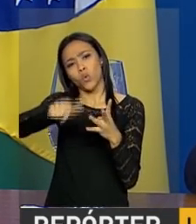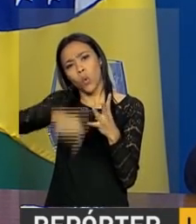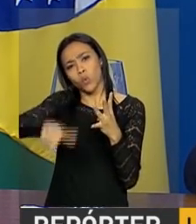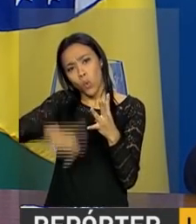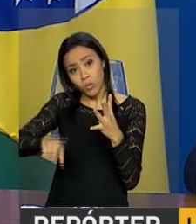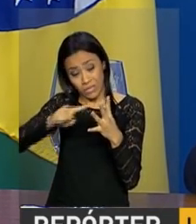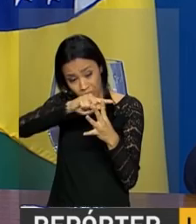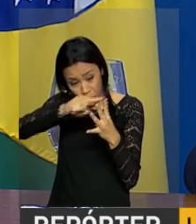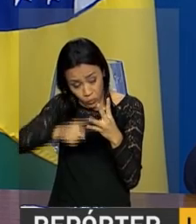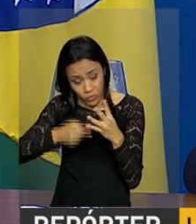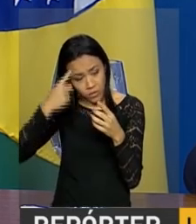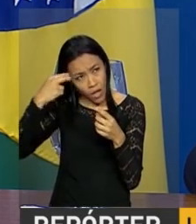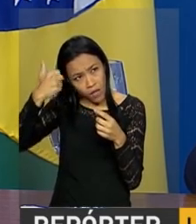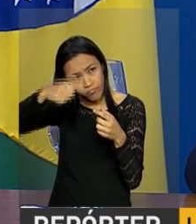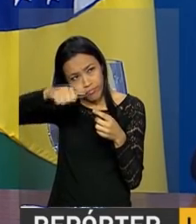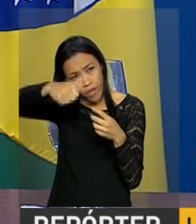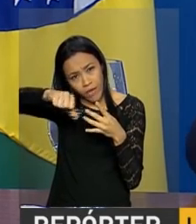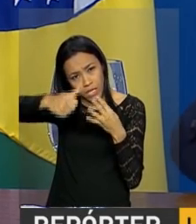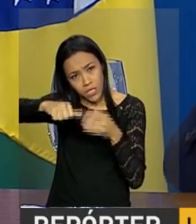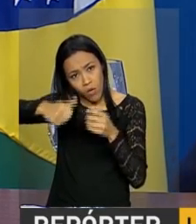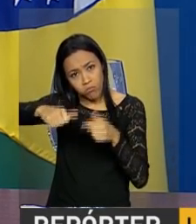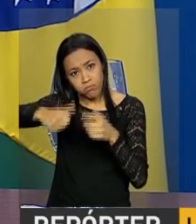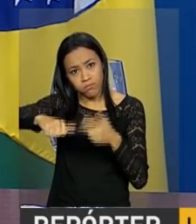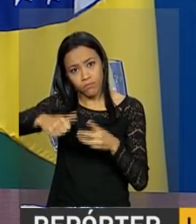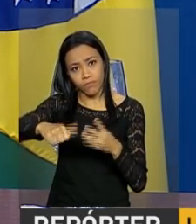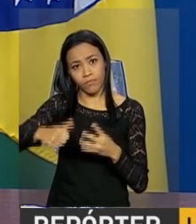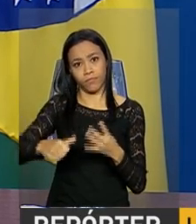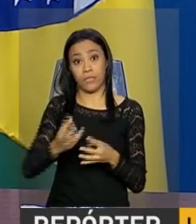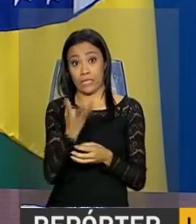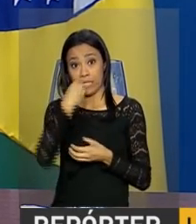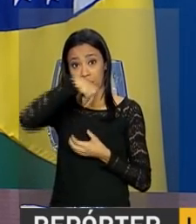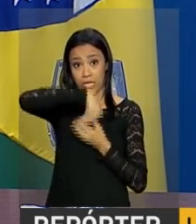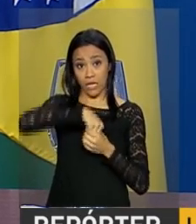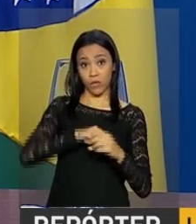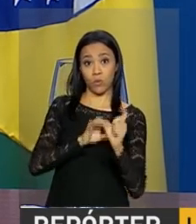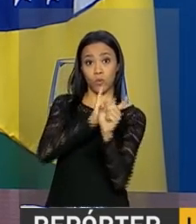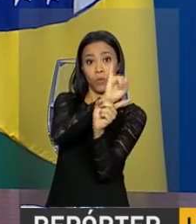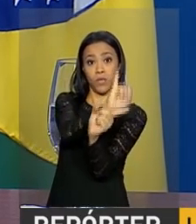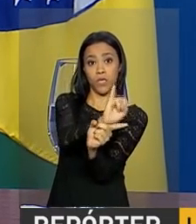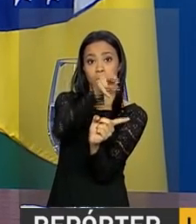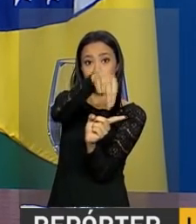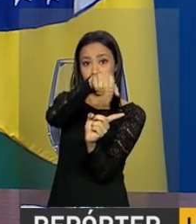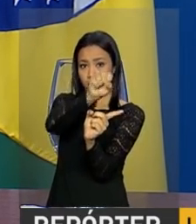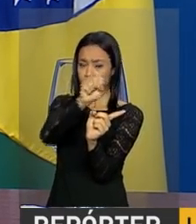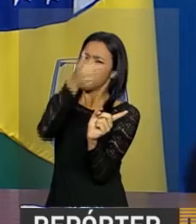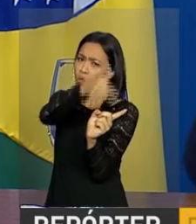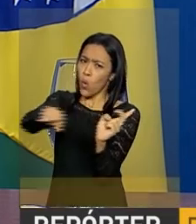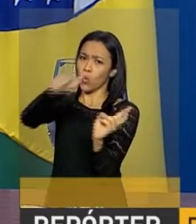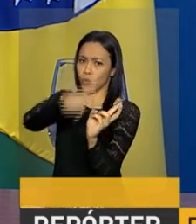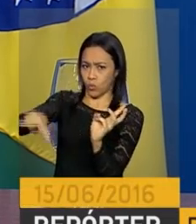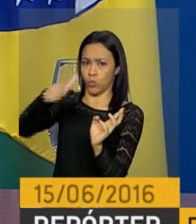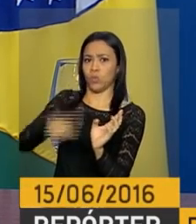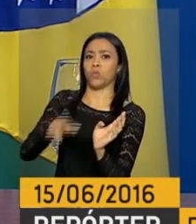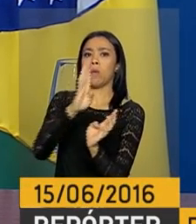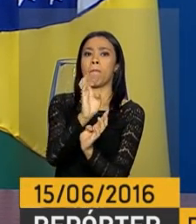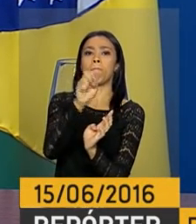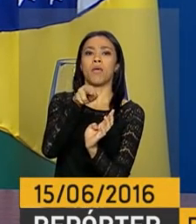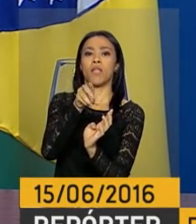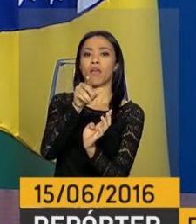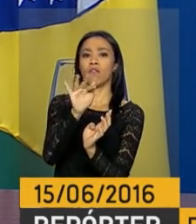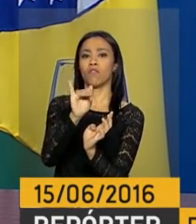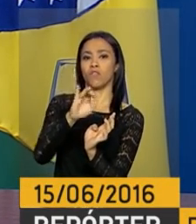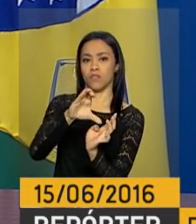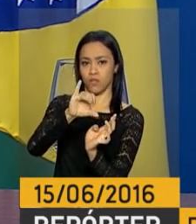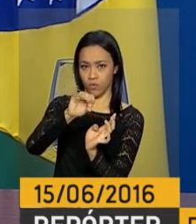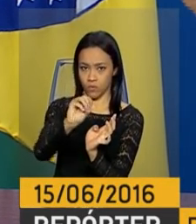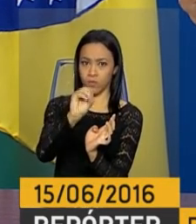de revisão agora da previdência, inclusive e de outros benefícios. Agora, em dito